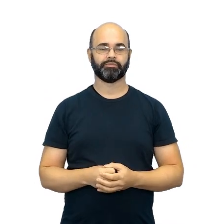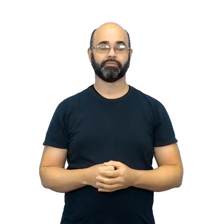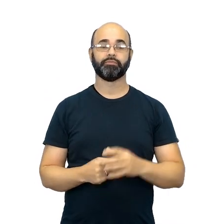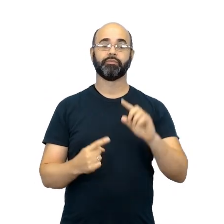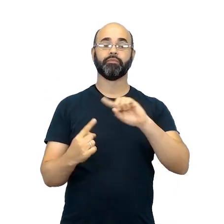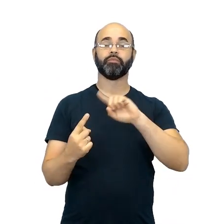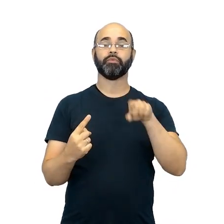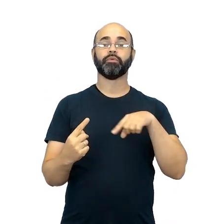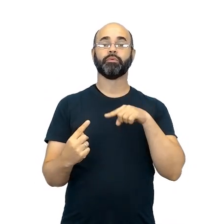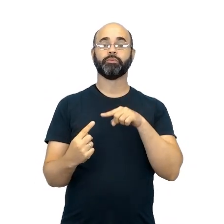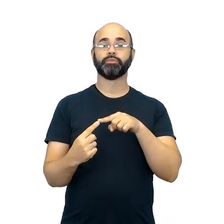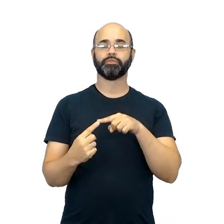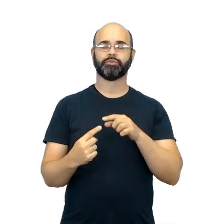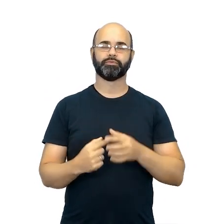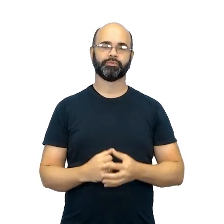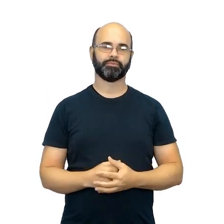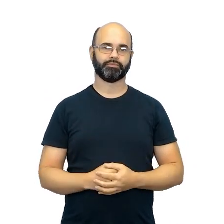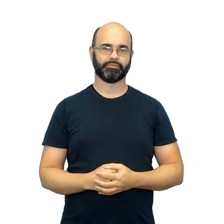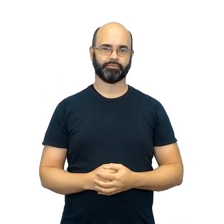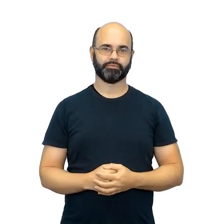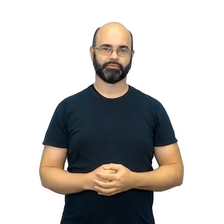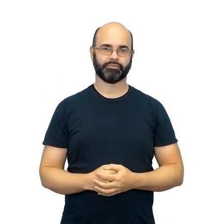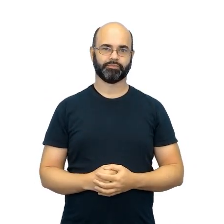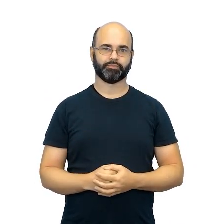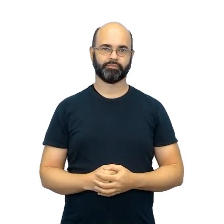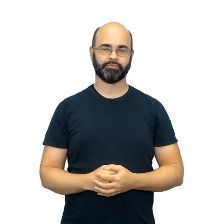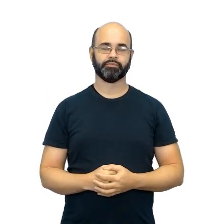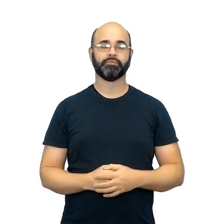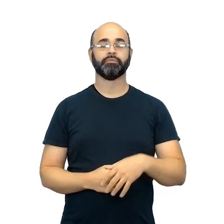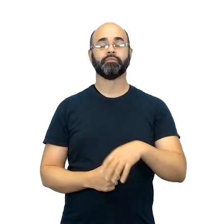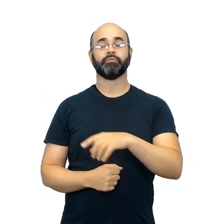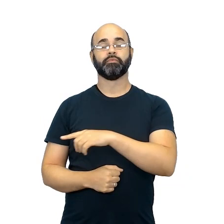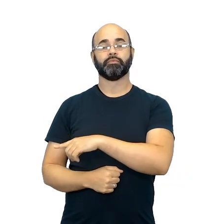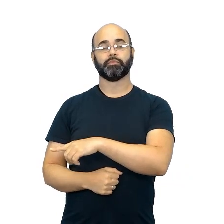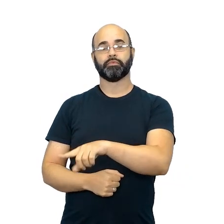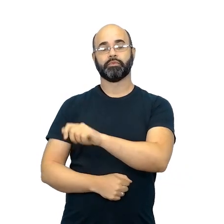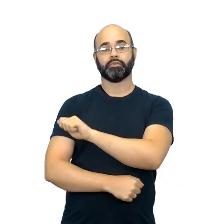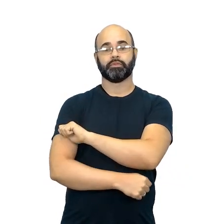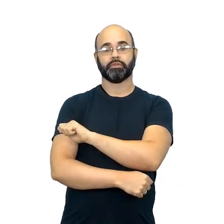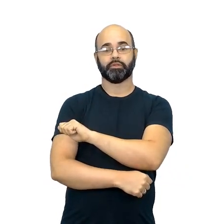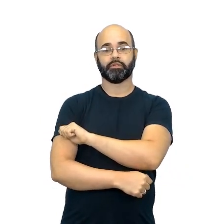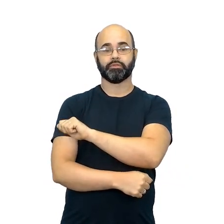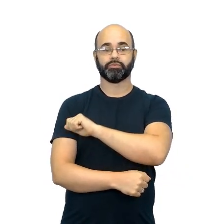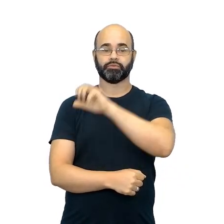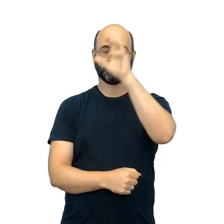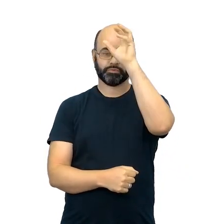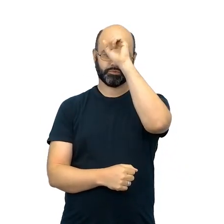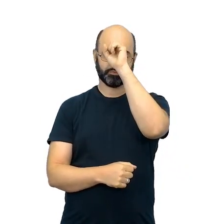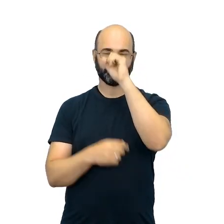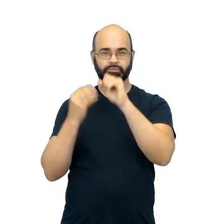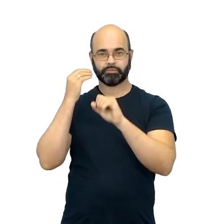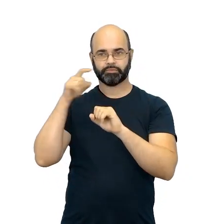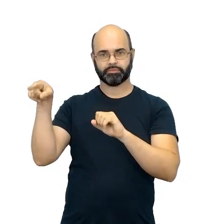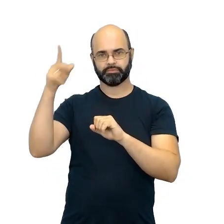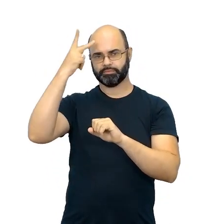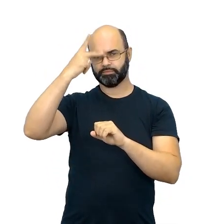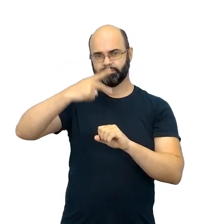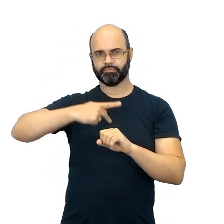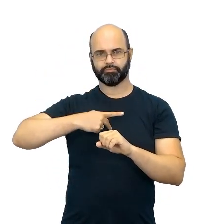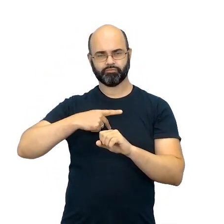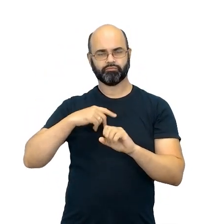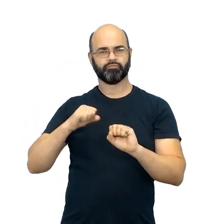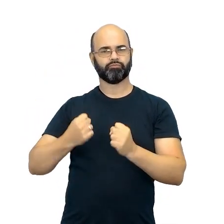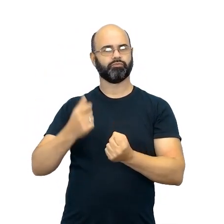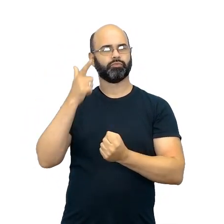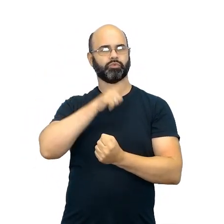de propiciar aos estudantes a investigação e a resolução de situações cotidianas. A ideia é que os estudantes investiguem